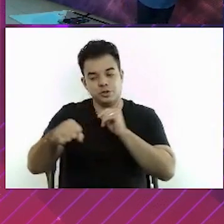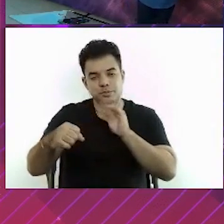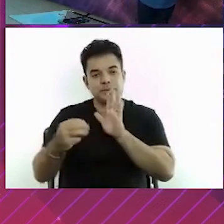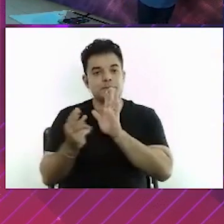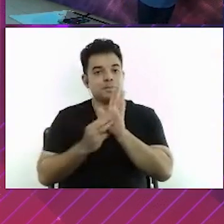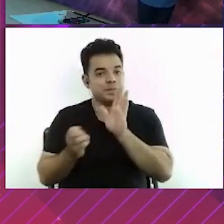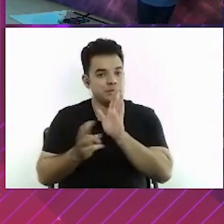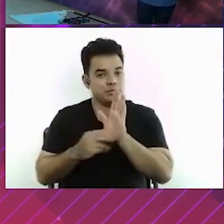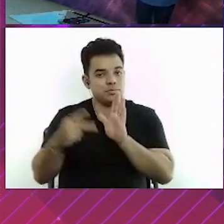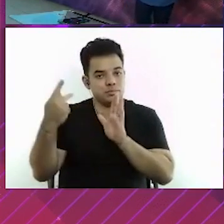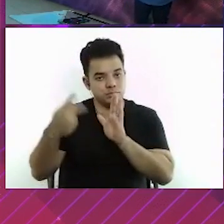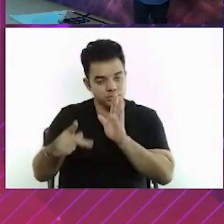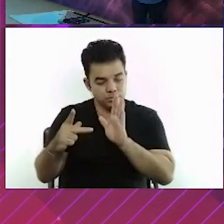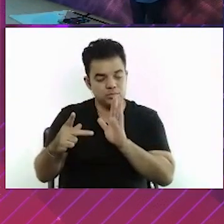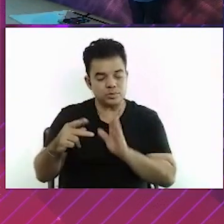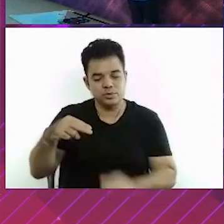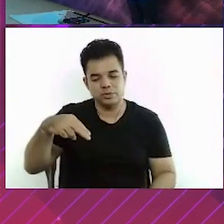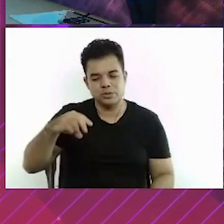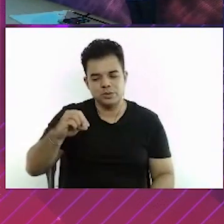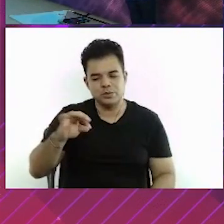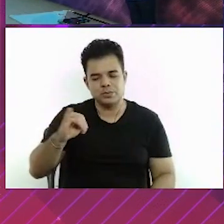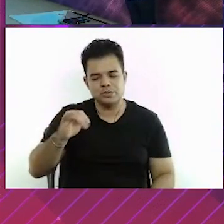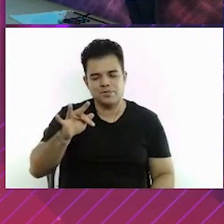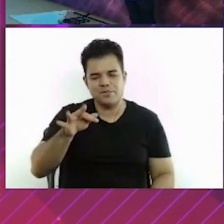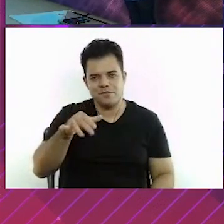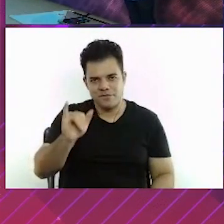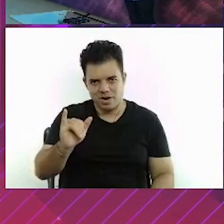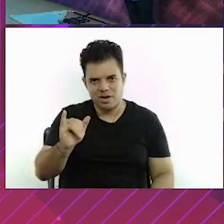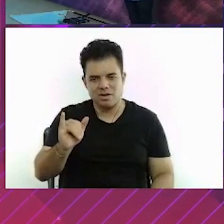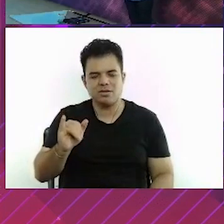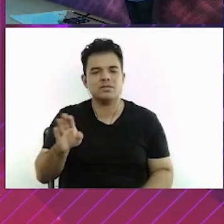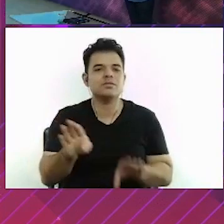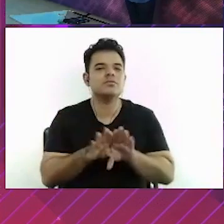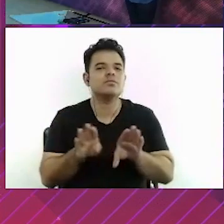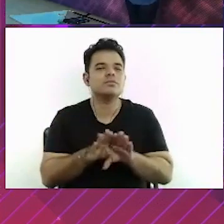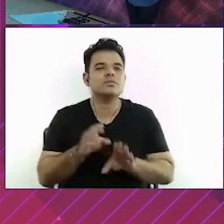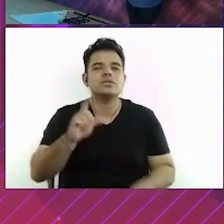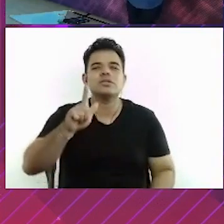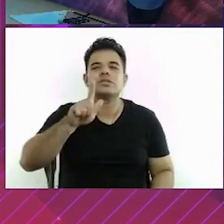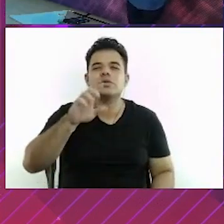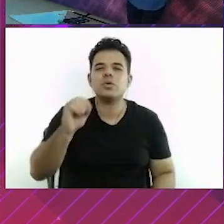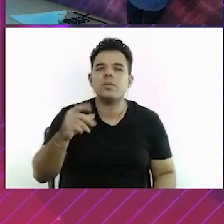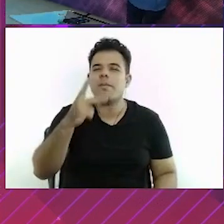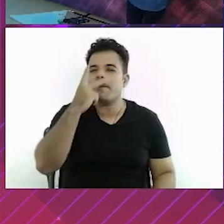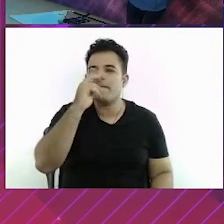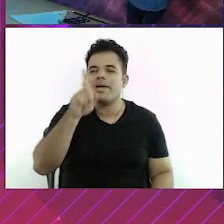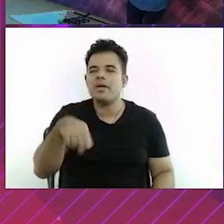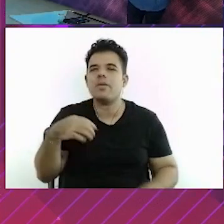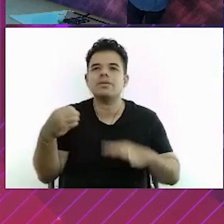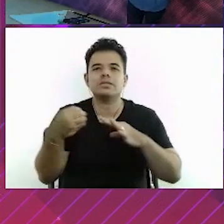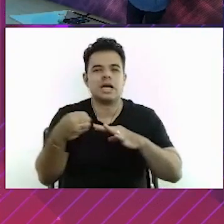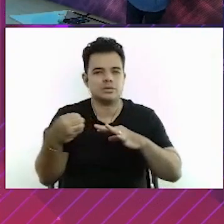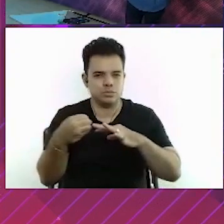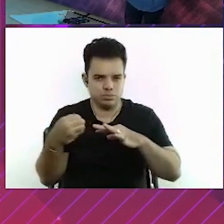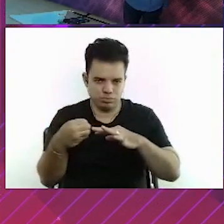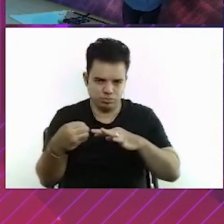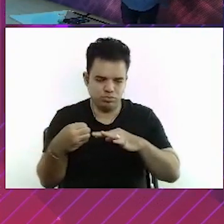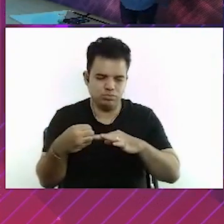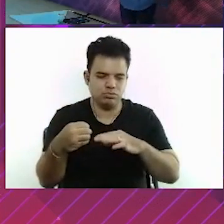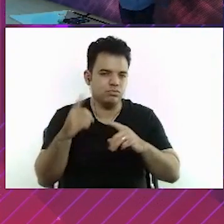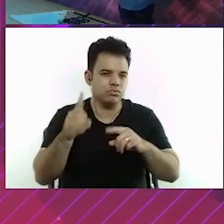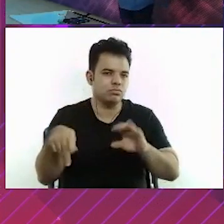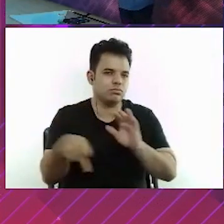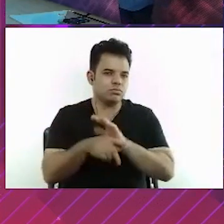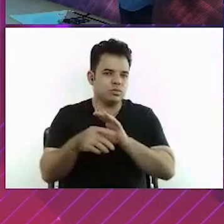notify close, vai receber um canal. Para quem não conhece, o canal Go é com um barramento de dados. E aí você fica consumindo